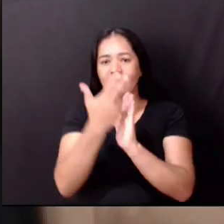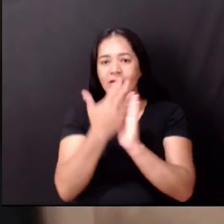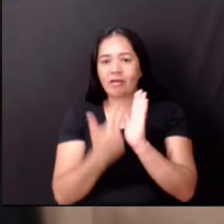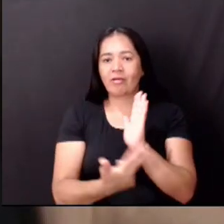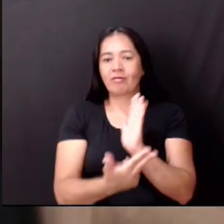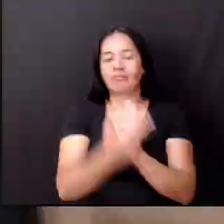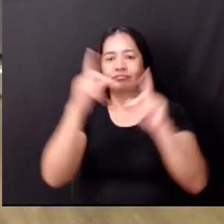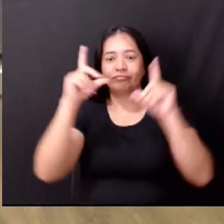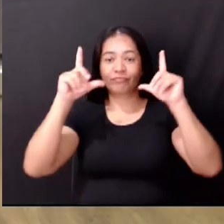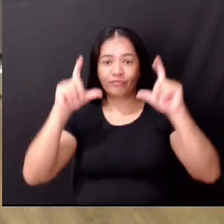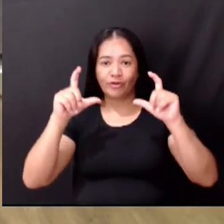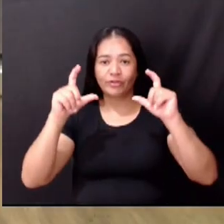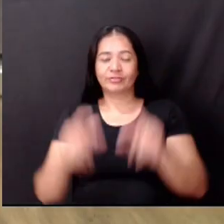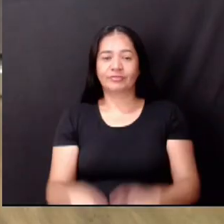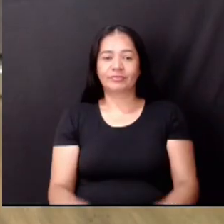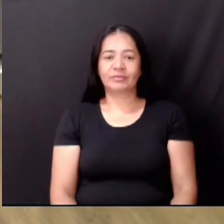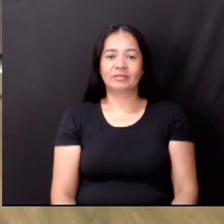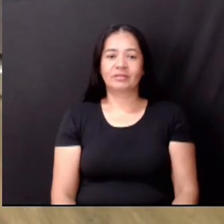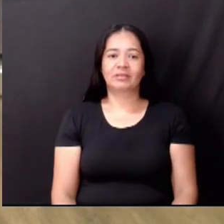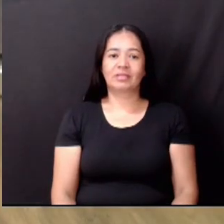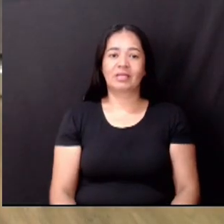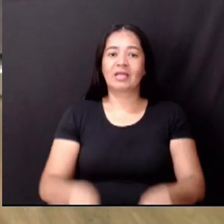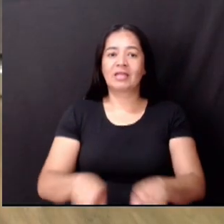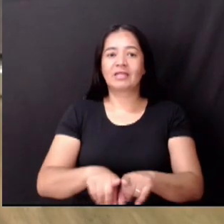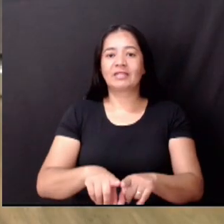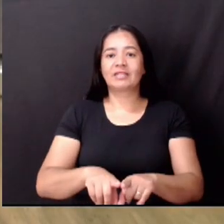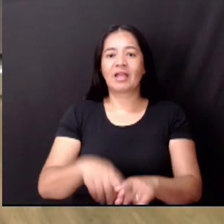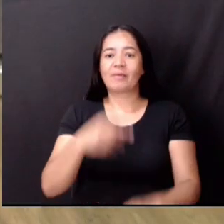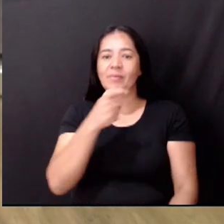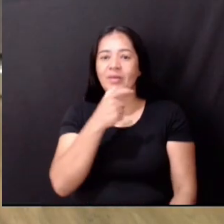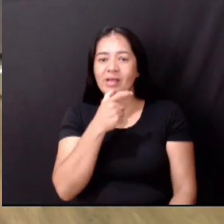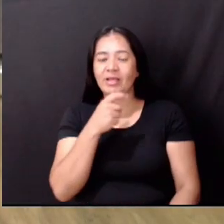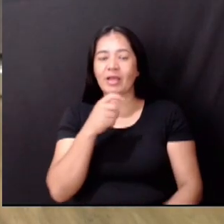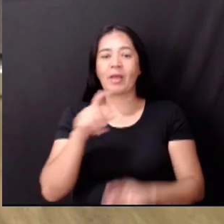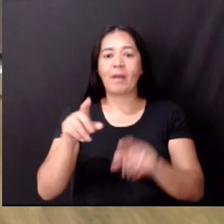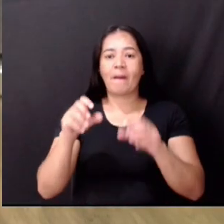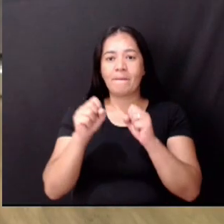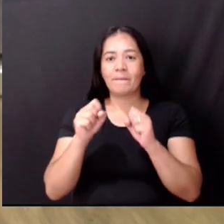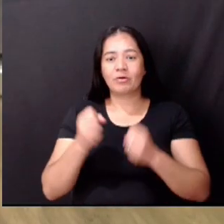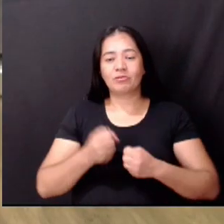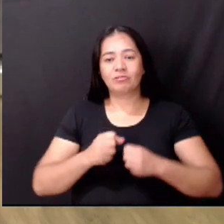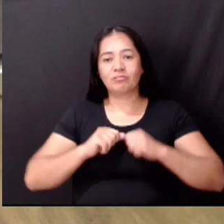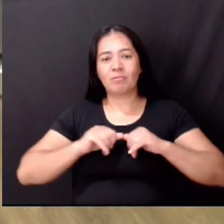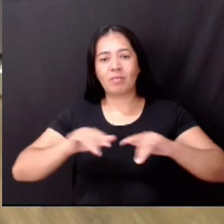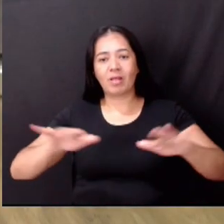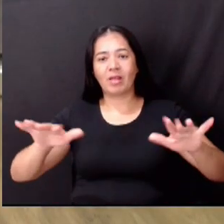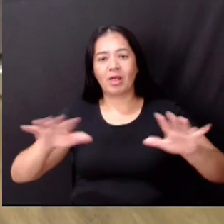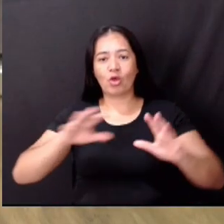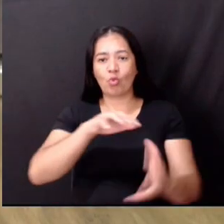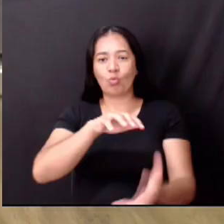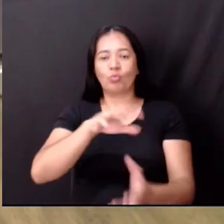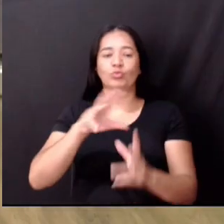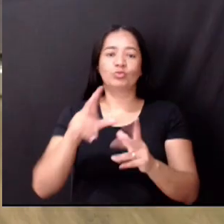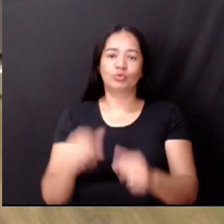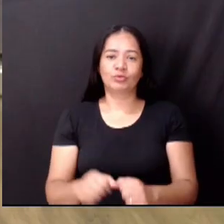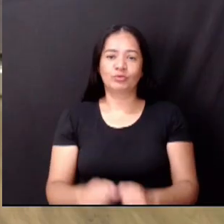também com a versão em inglês, que dá para a gente contar e multiplicar essa história pelo mundo todo, né? Sim, é uma